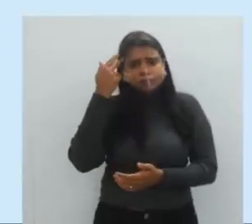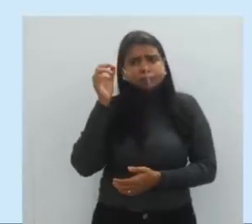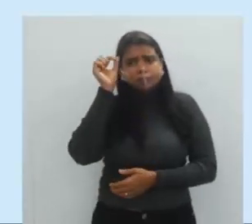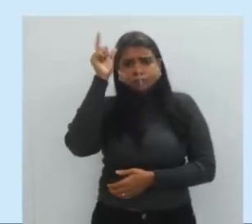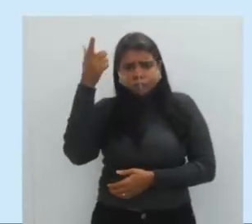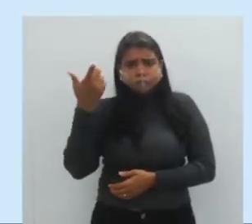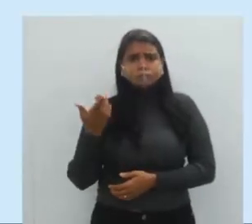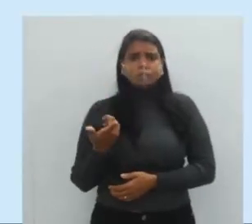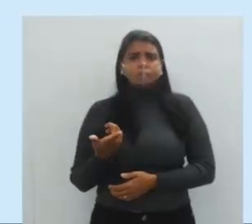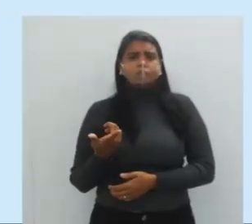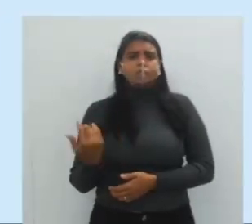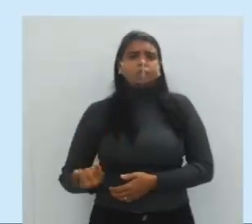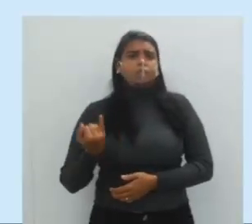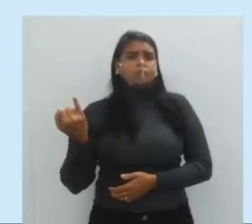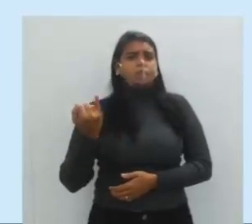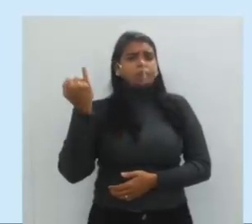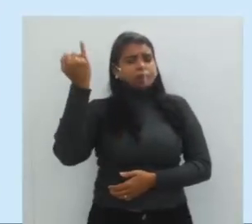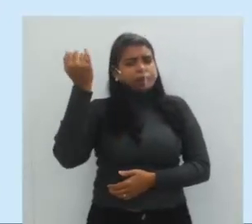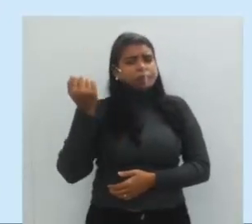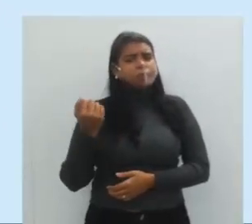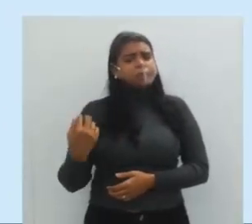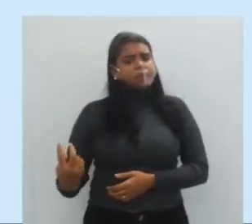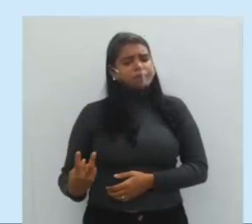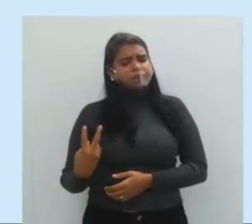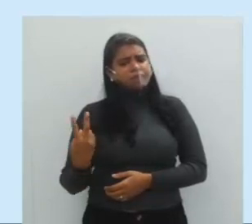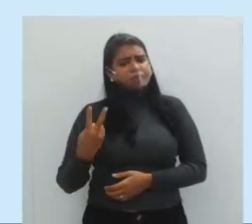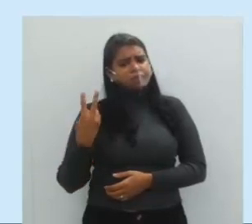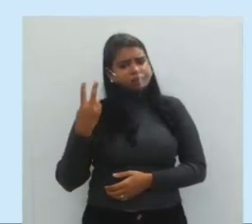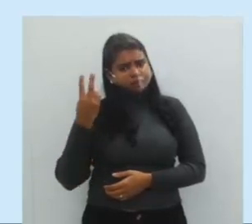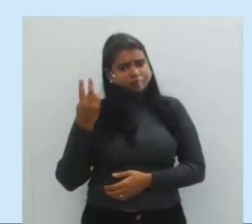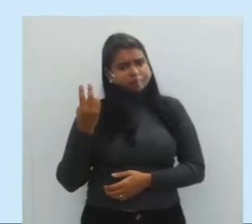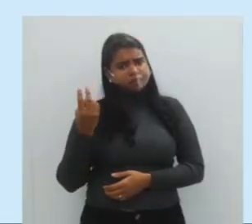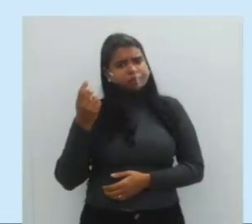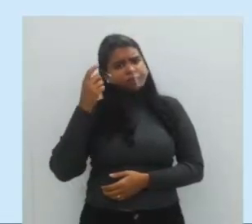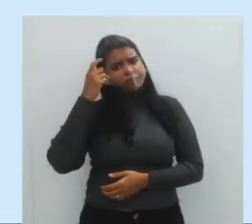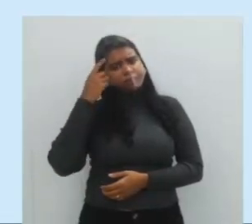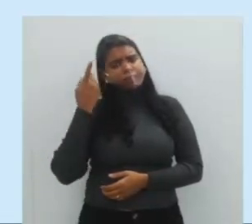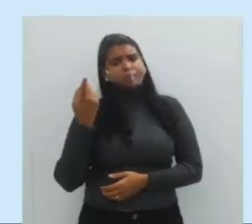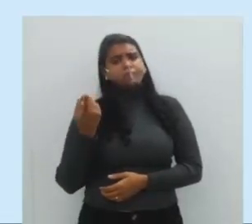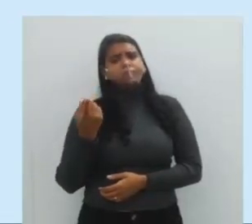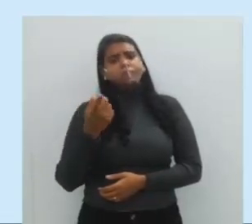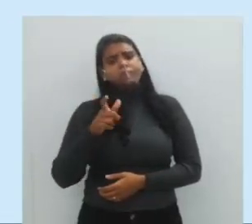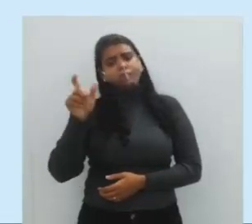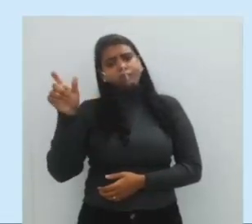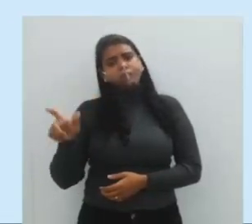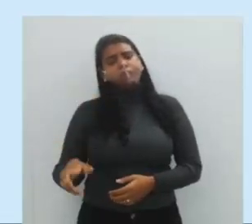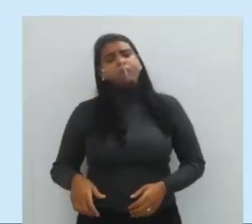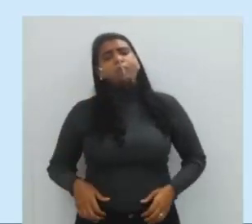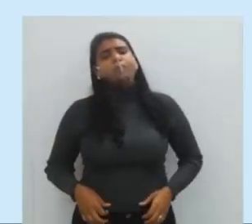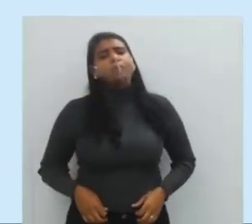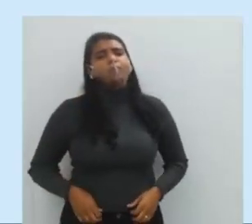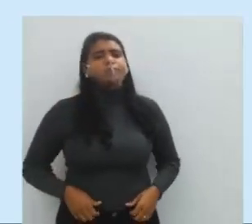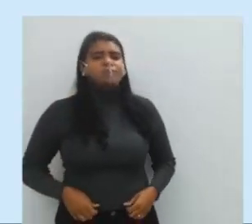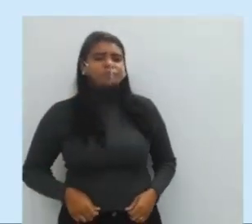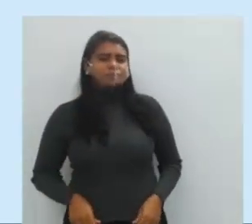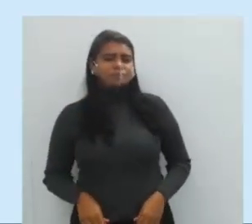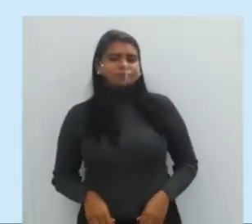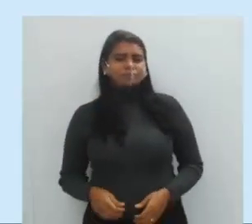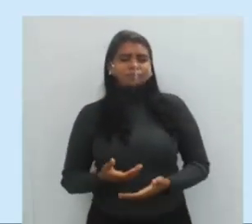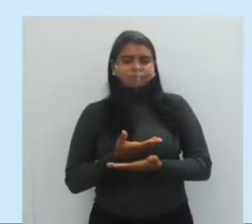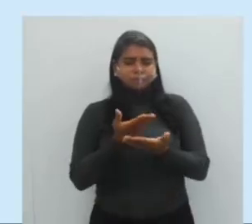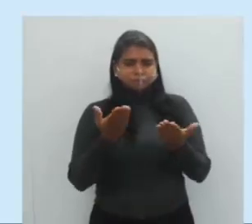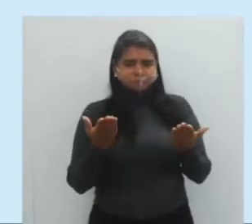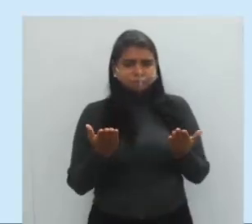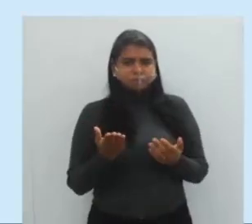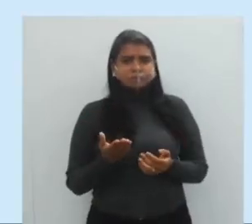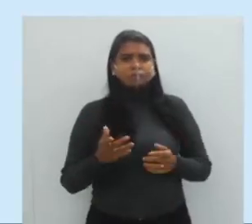sua mesma ideia. Então é importante que a valorização do pensamento do outro. E nós temos aí